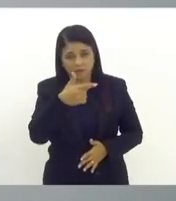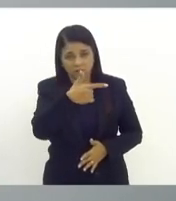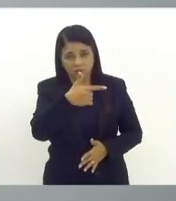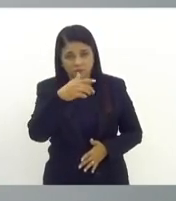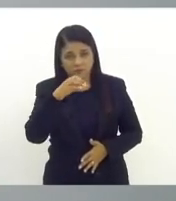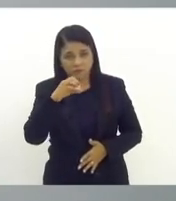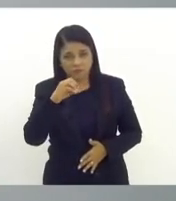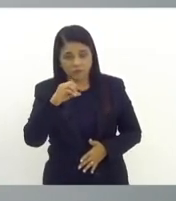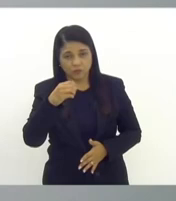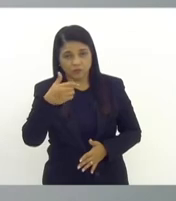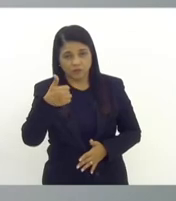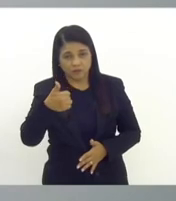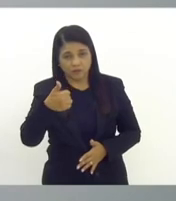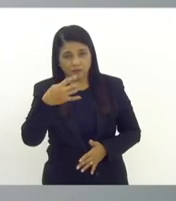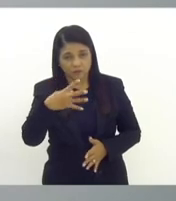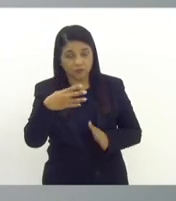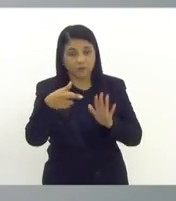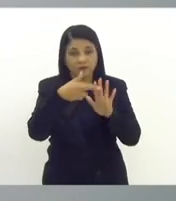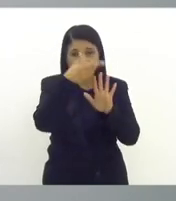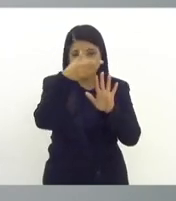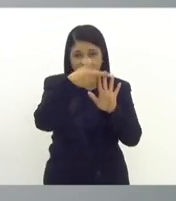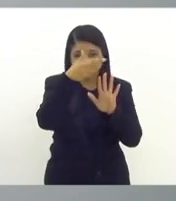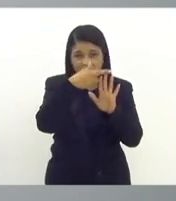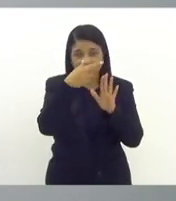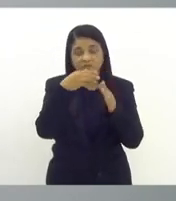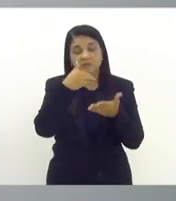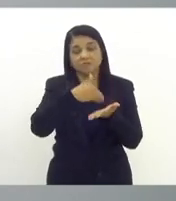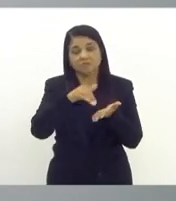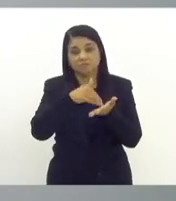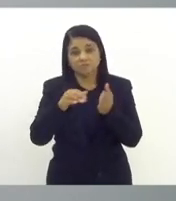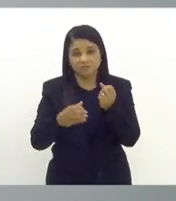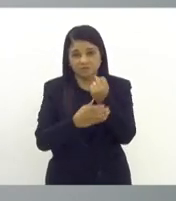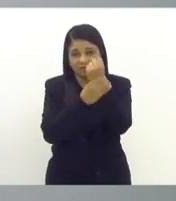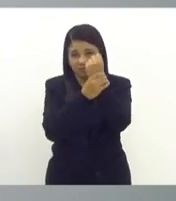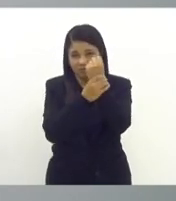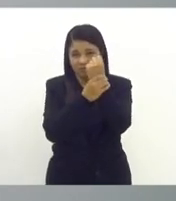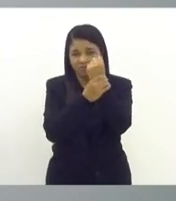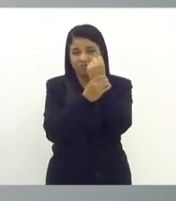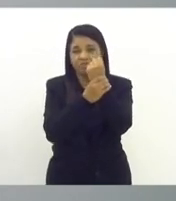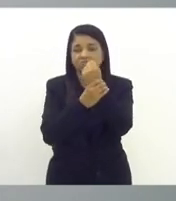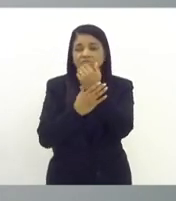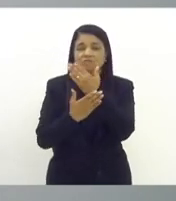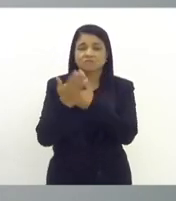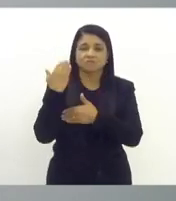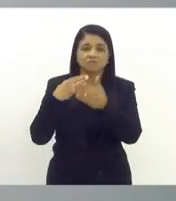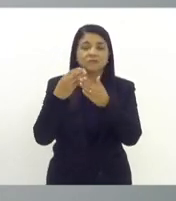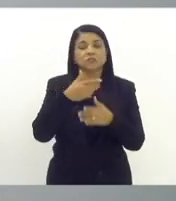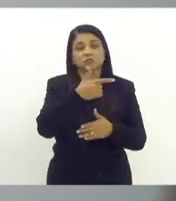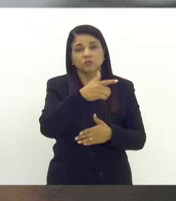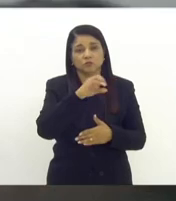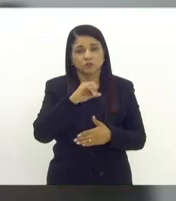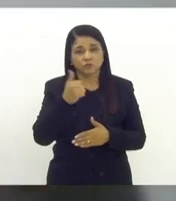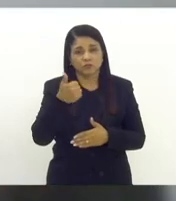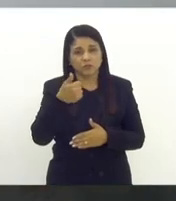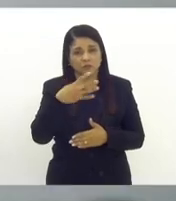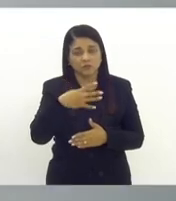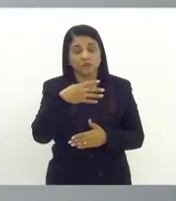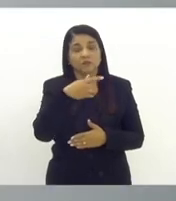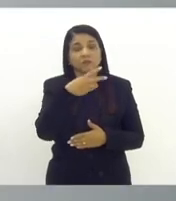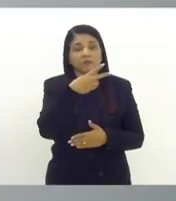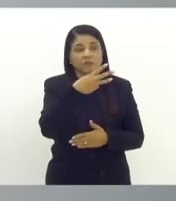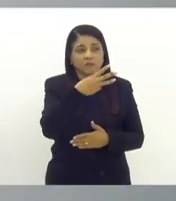e uma resolução da secretaria de segurança na época editado também 2014 que é 134